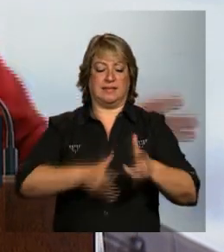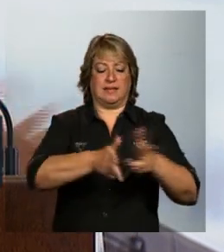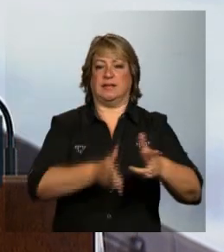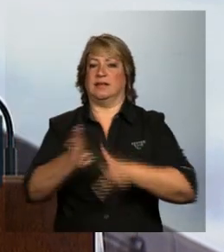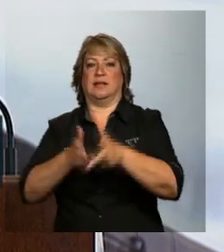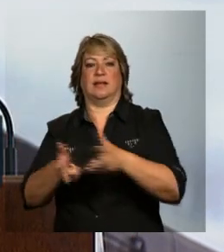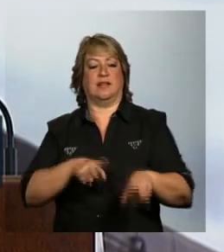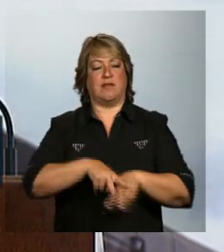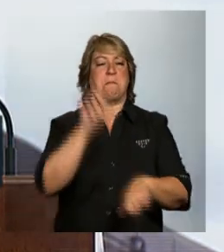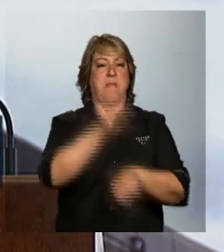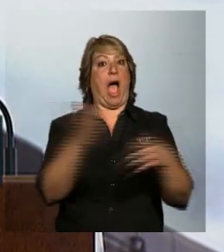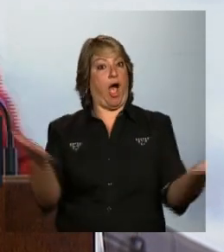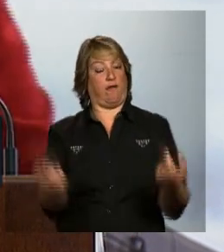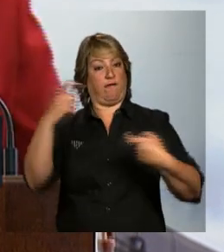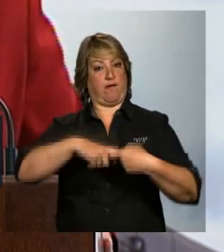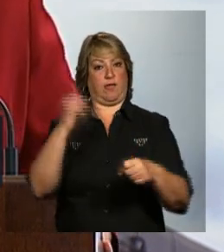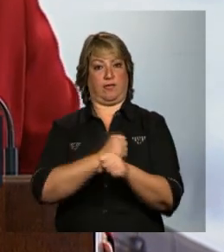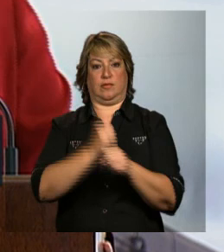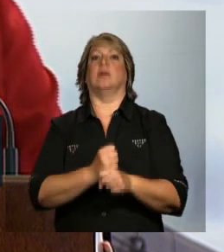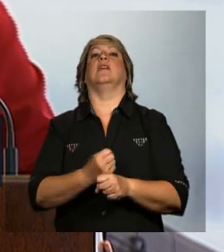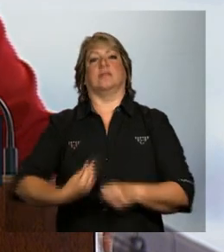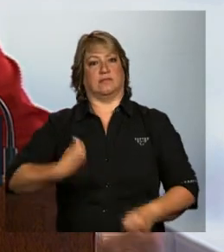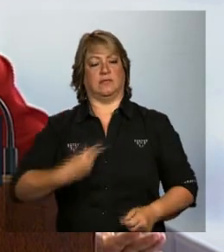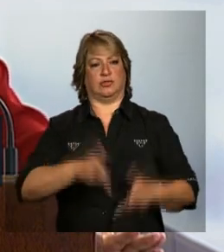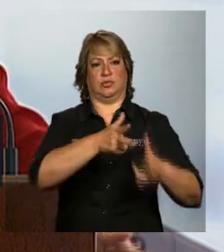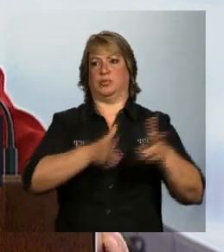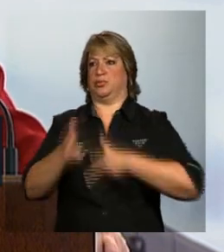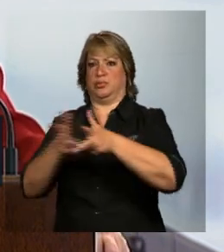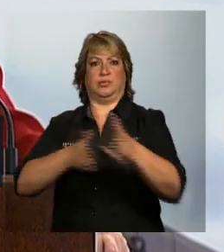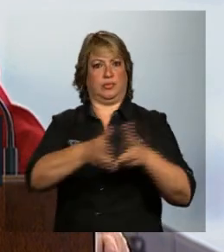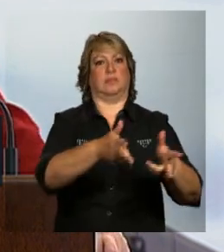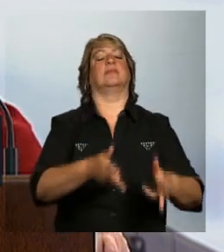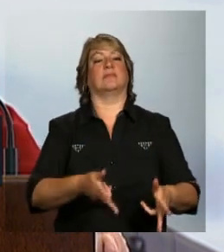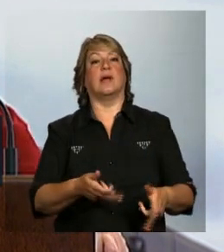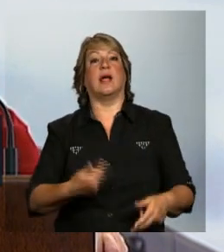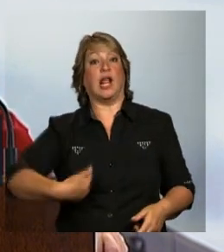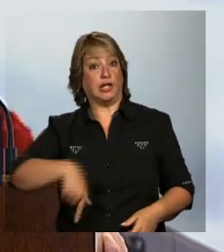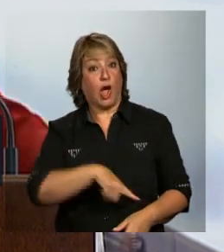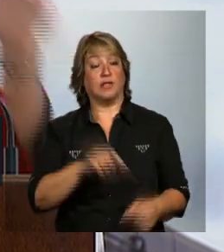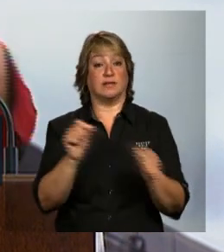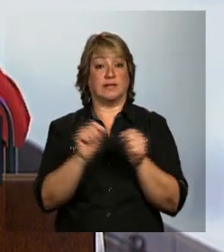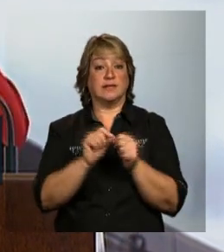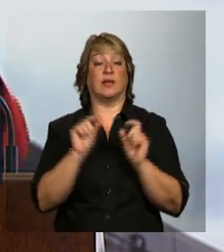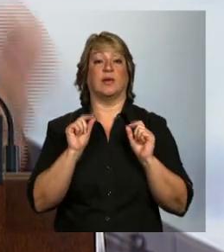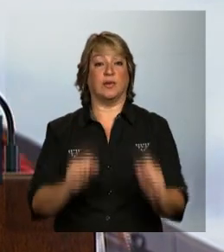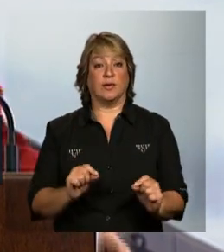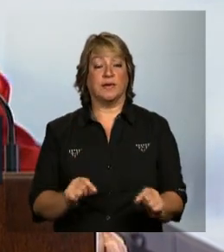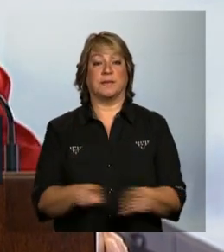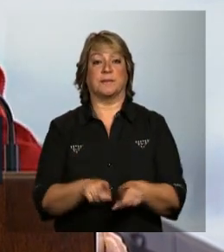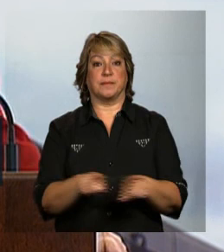paralisado que é o modal Ferroviário Olá hoje nós Com Nós criamos operador